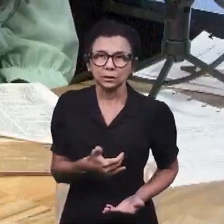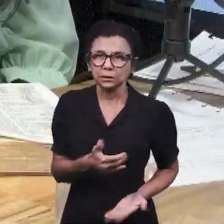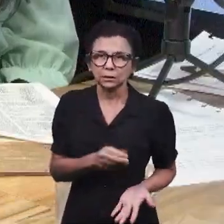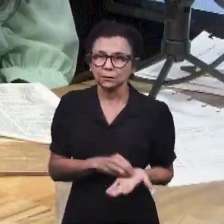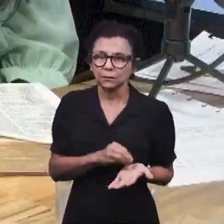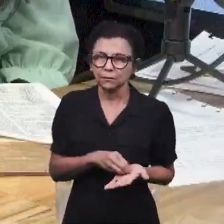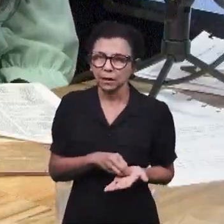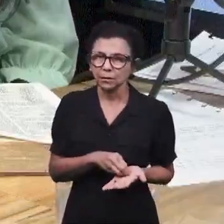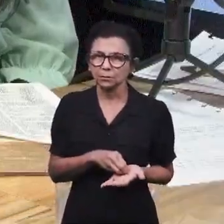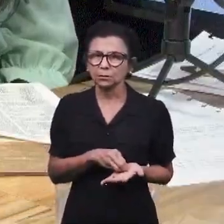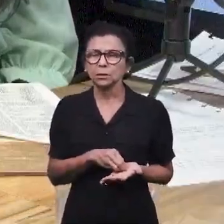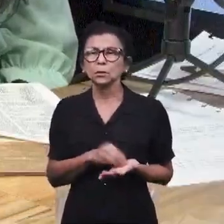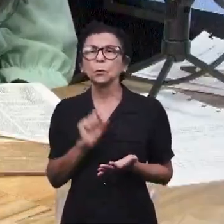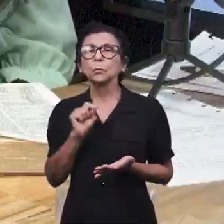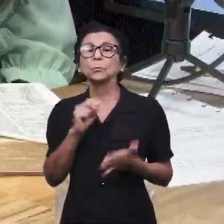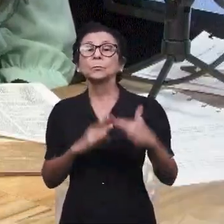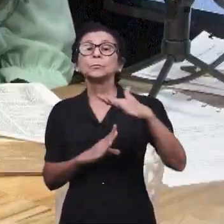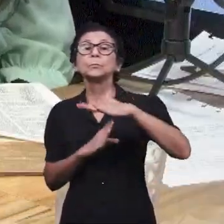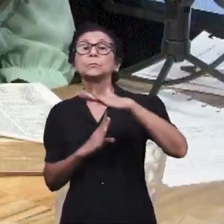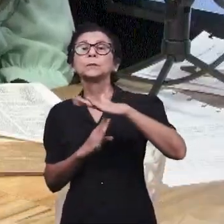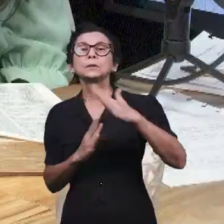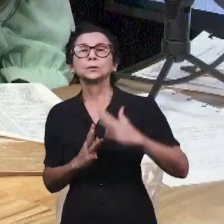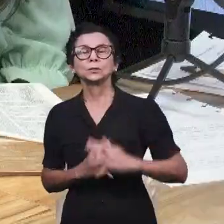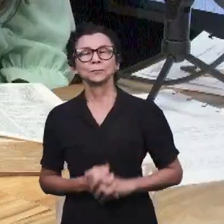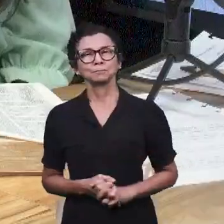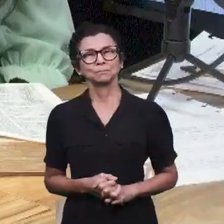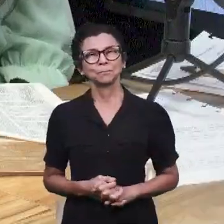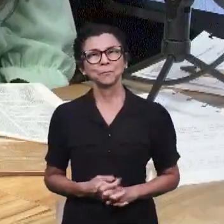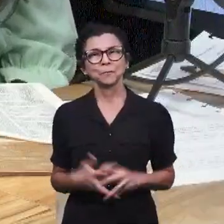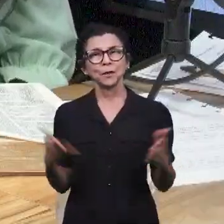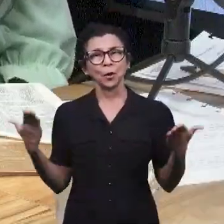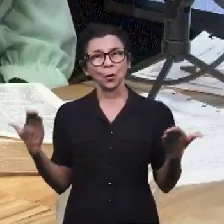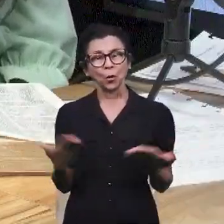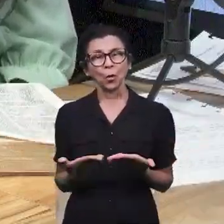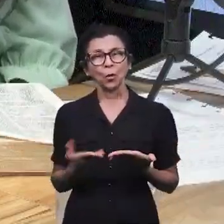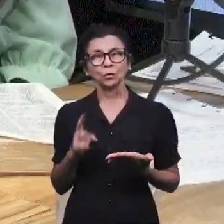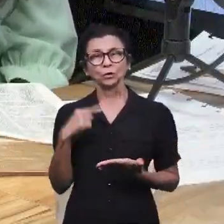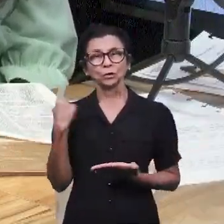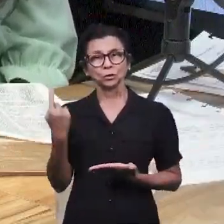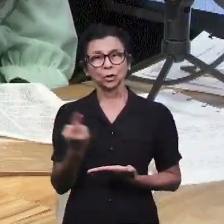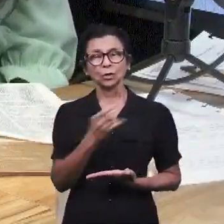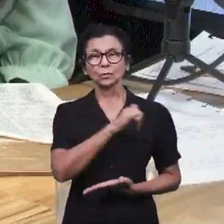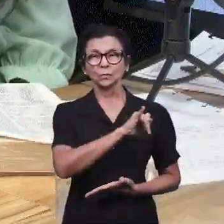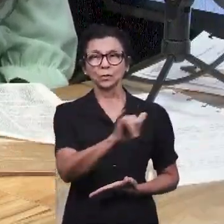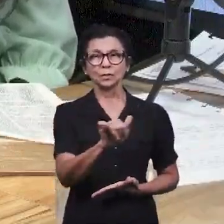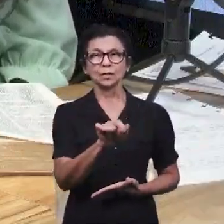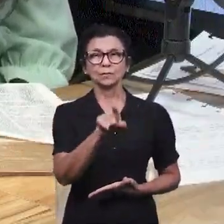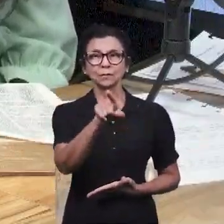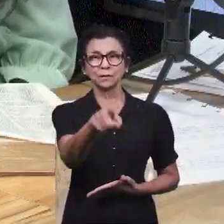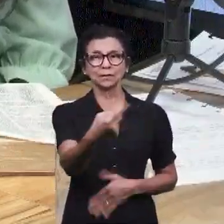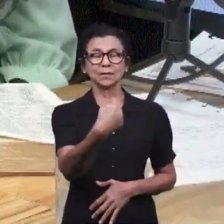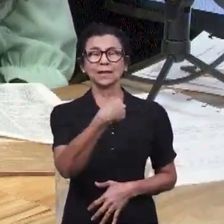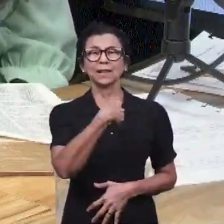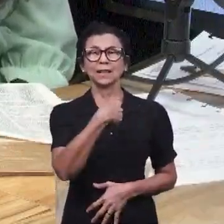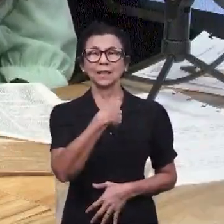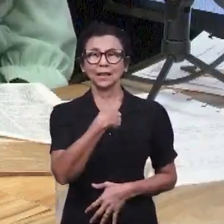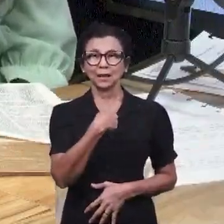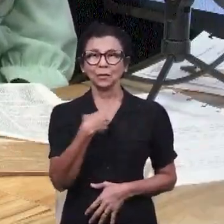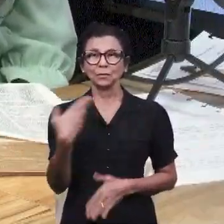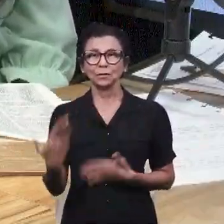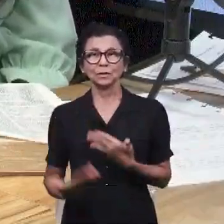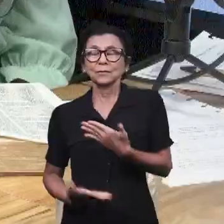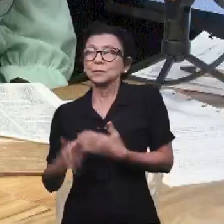você como um limite. Mas aqui hoje nós estamos aqui para dizer também que eu, você, todos nós servimos a um Deus